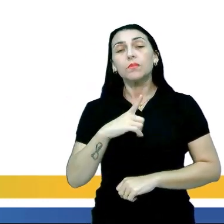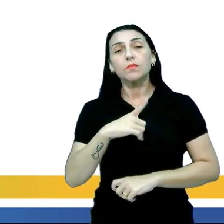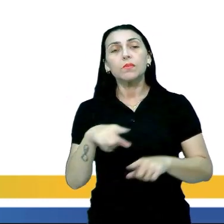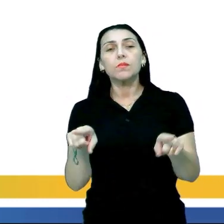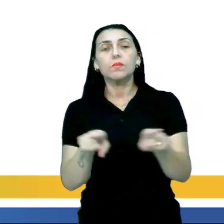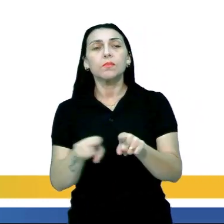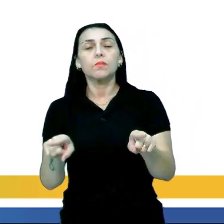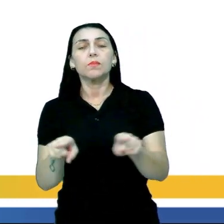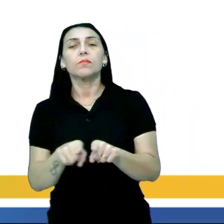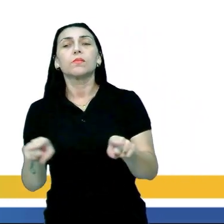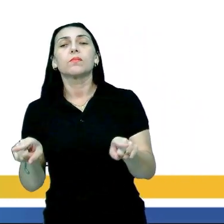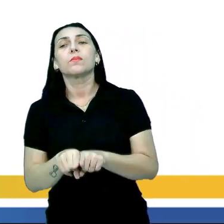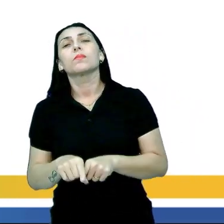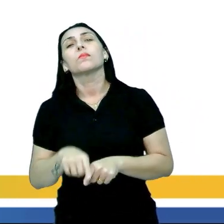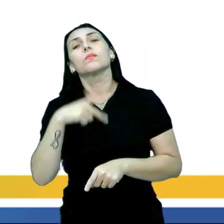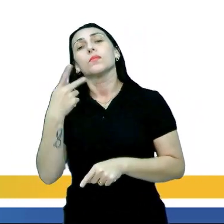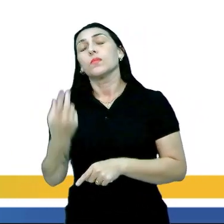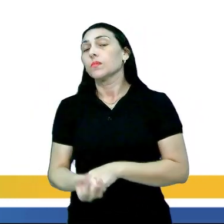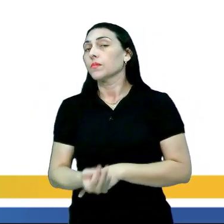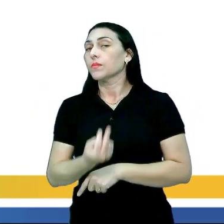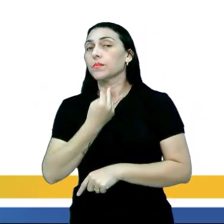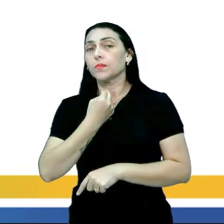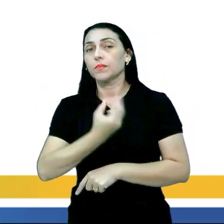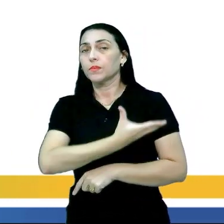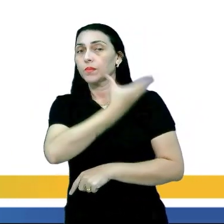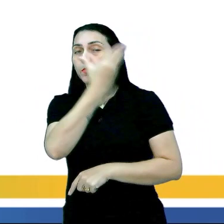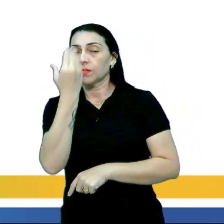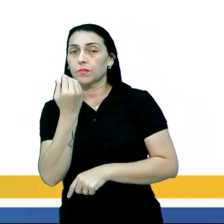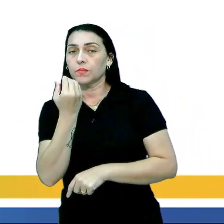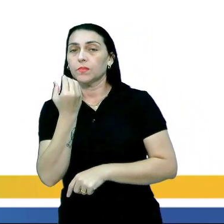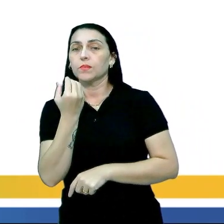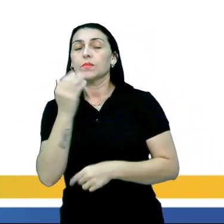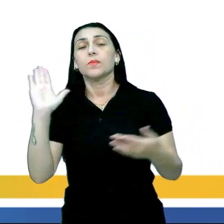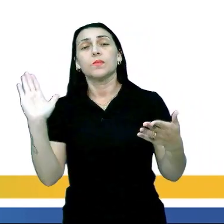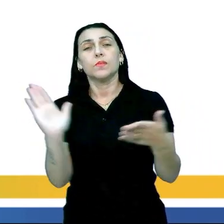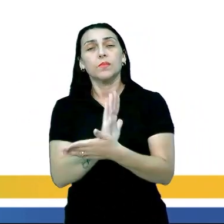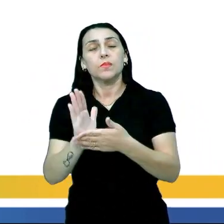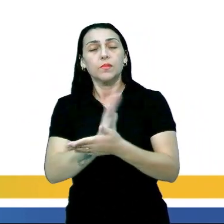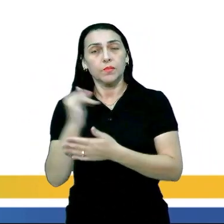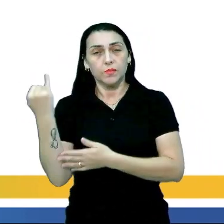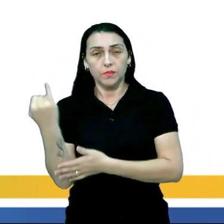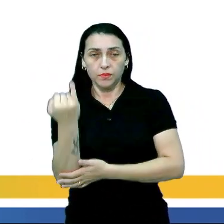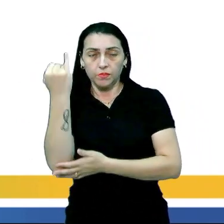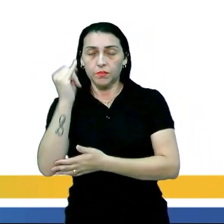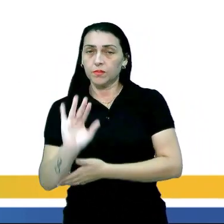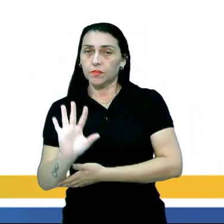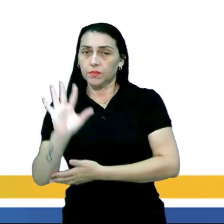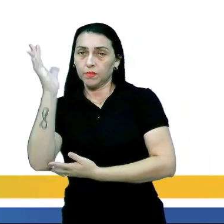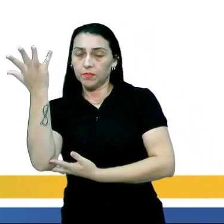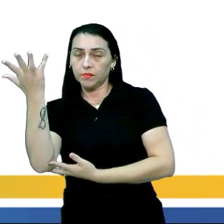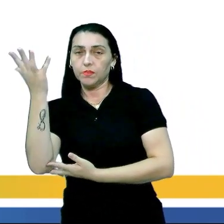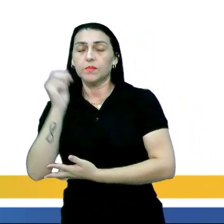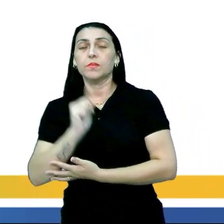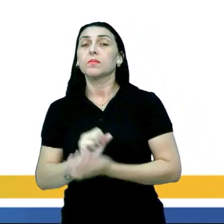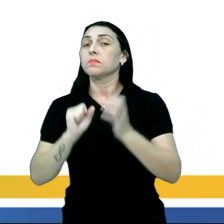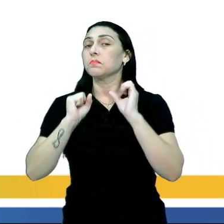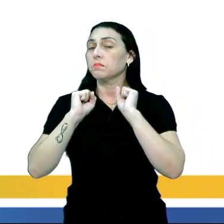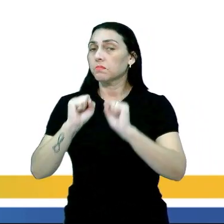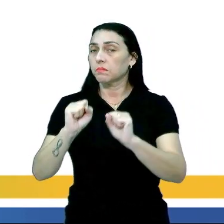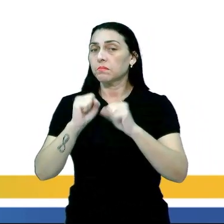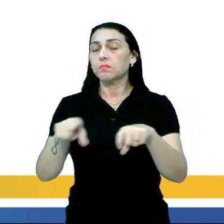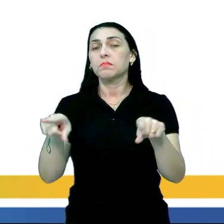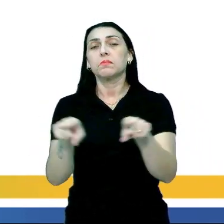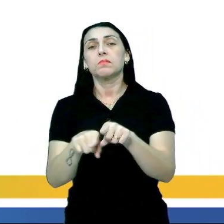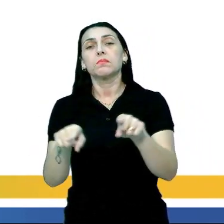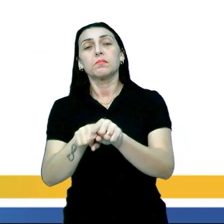também, falando do agronegócio, a gente não pode deixar de falar de algo muito importante que está acontecendo e que pode cair,